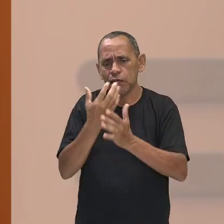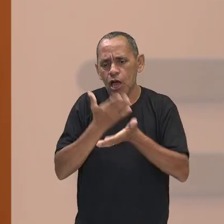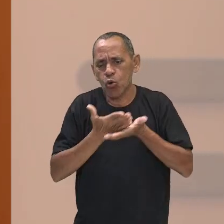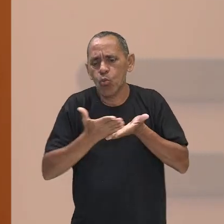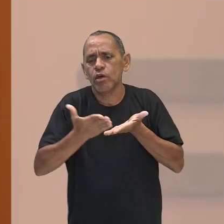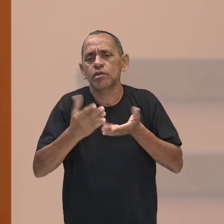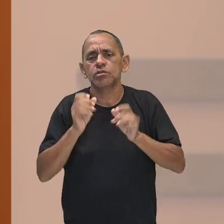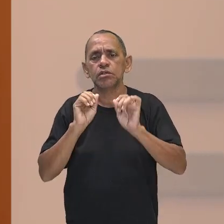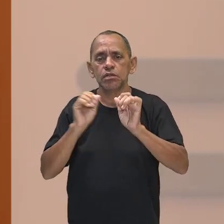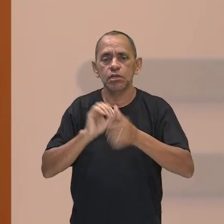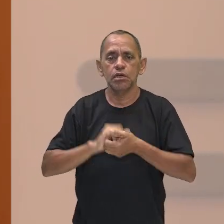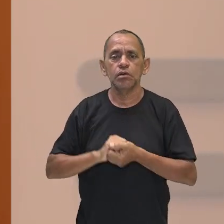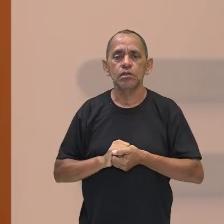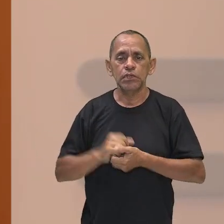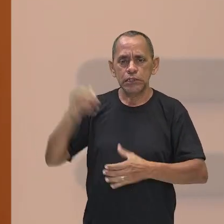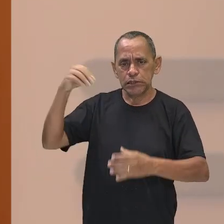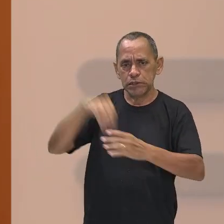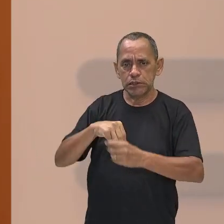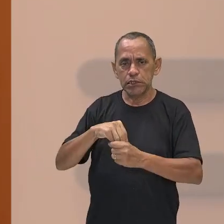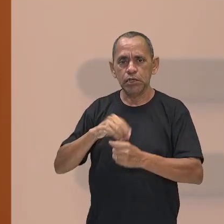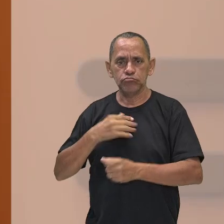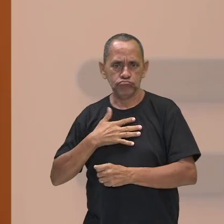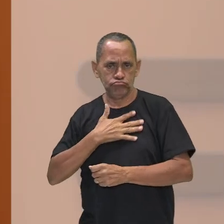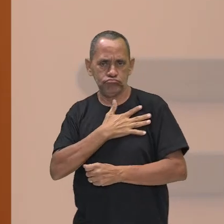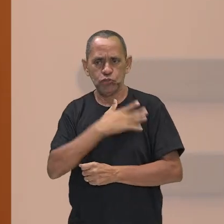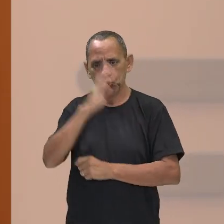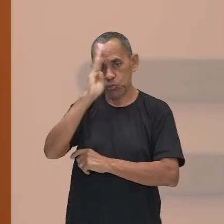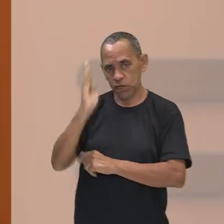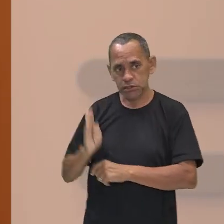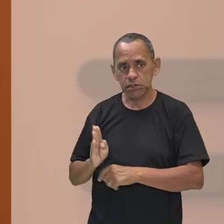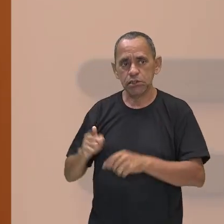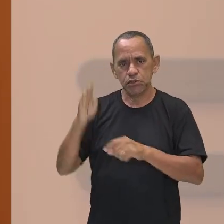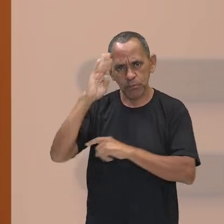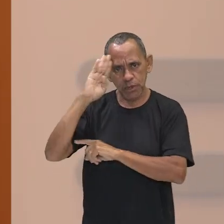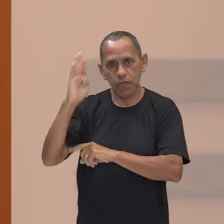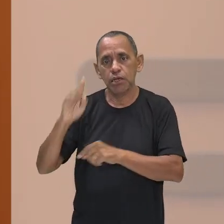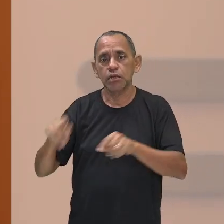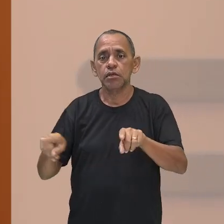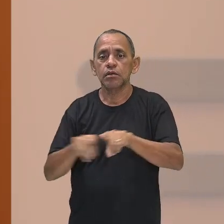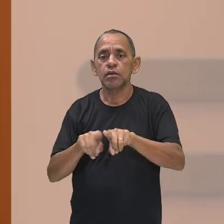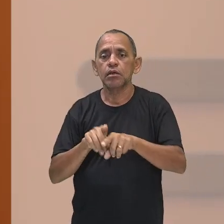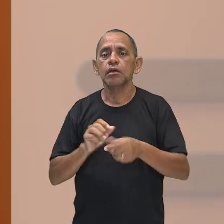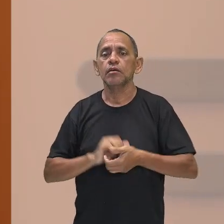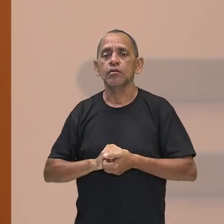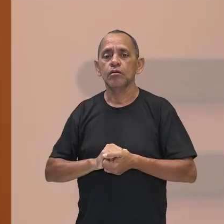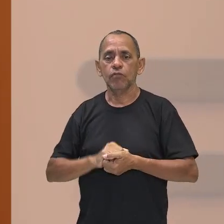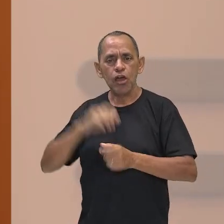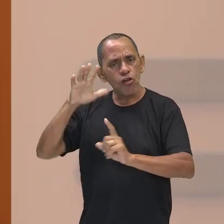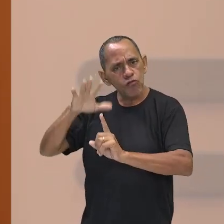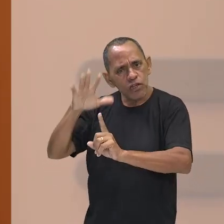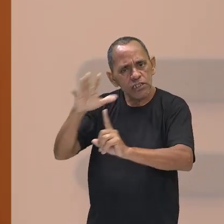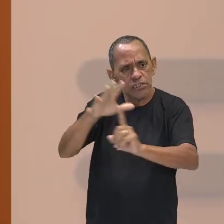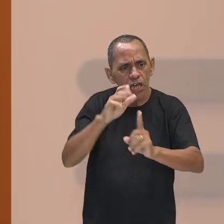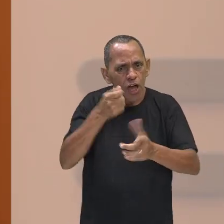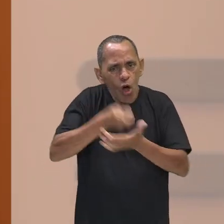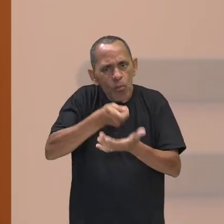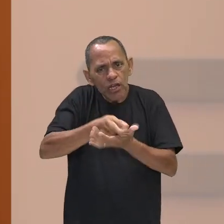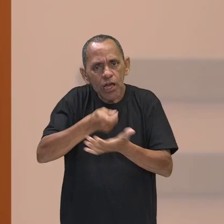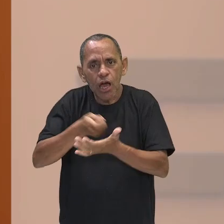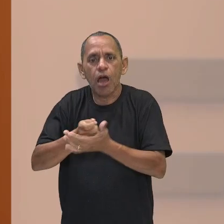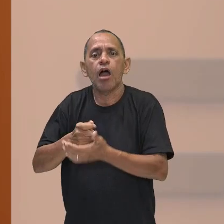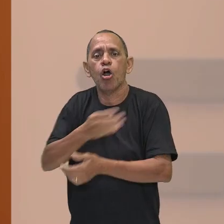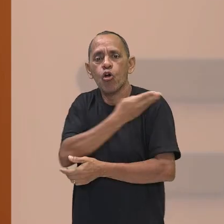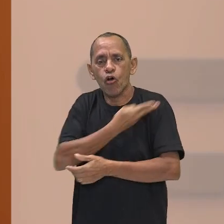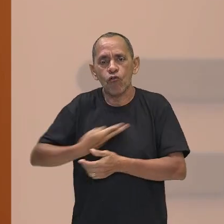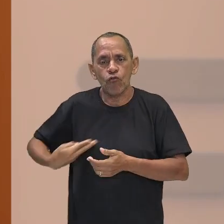do Exército Brasileiro, e esse movimento vai se fortalecer e vai pressionar o governo a abolir a escravidão, e também